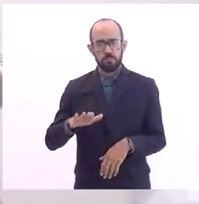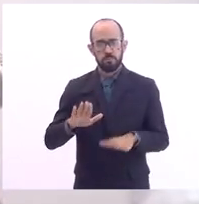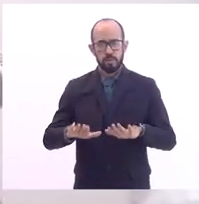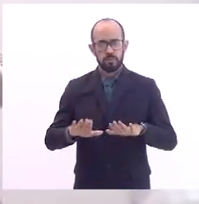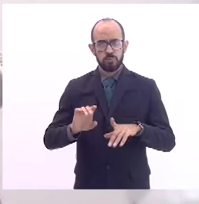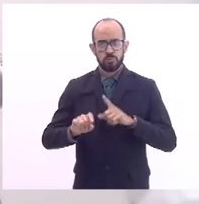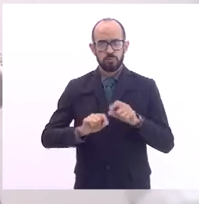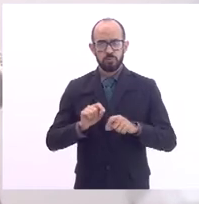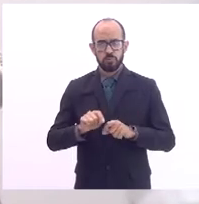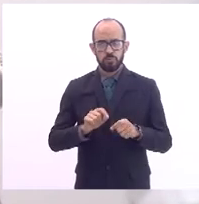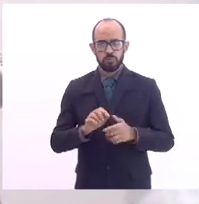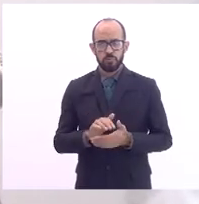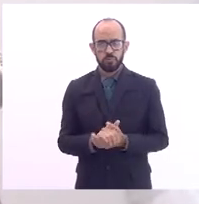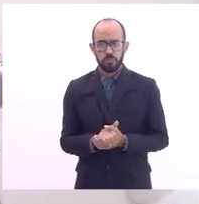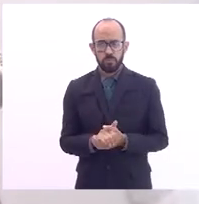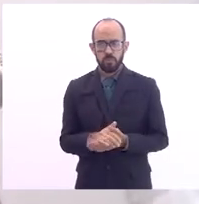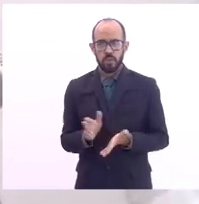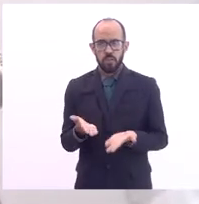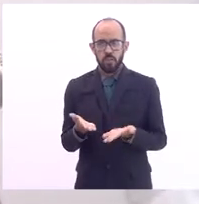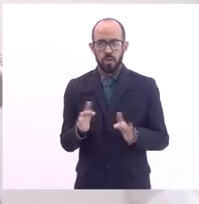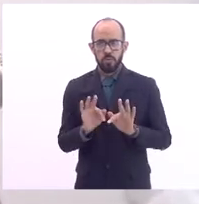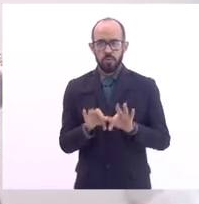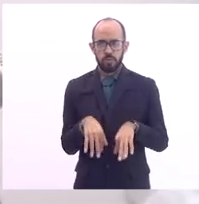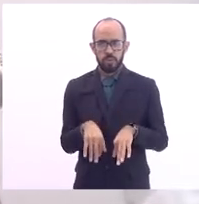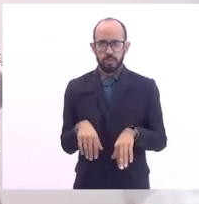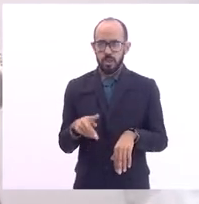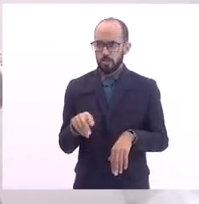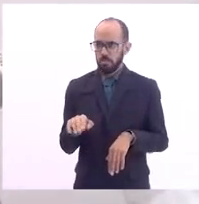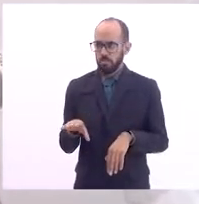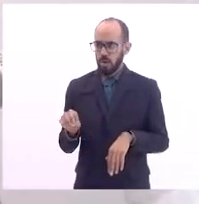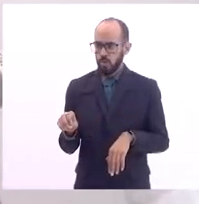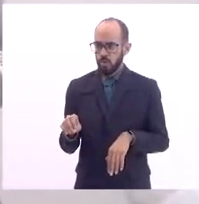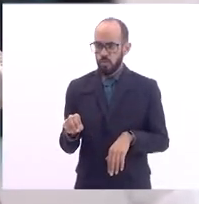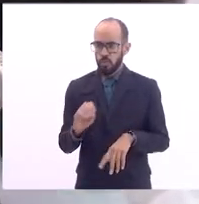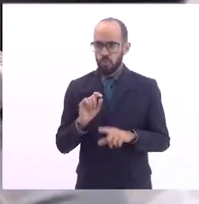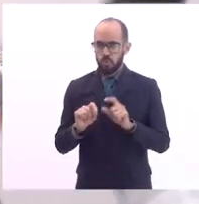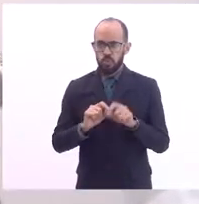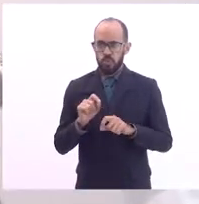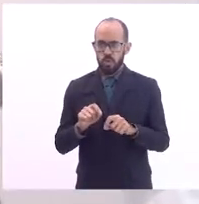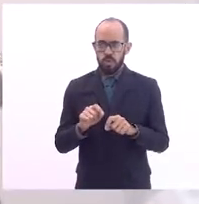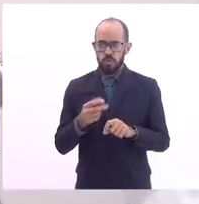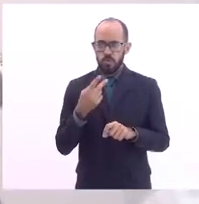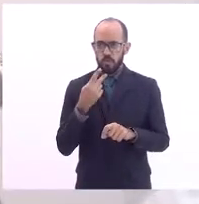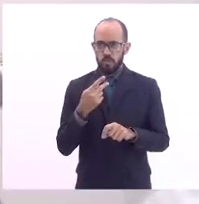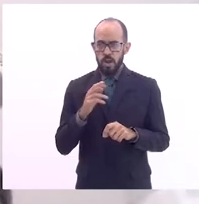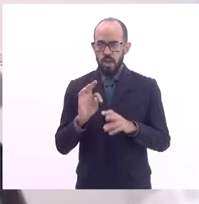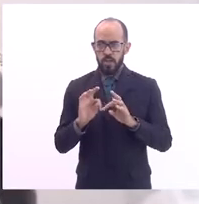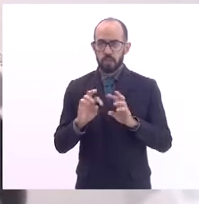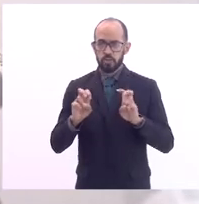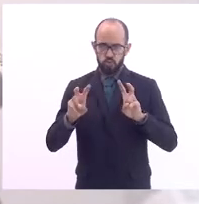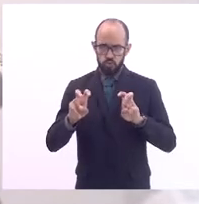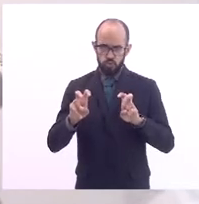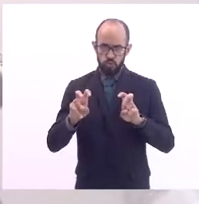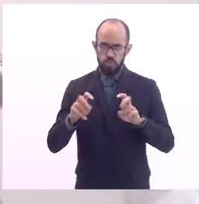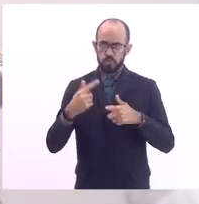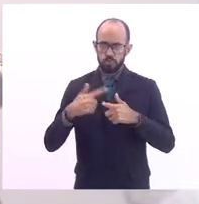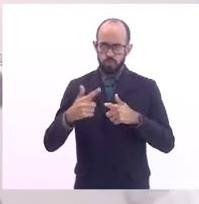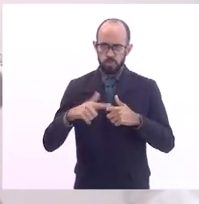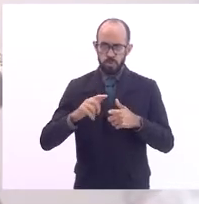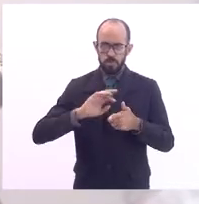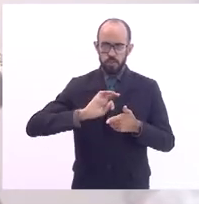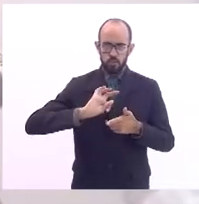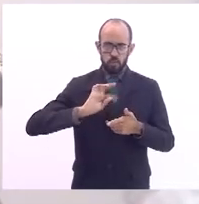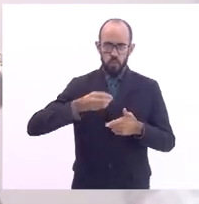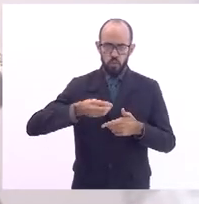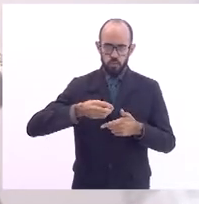aí, para concluir, de verdade, Paulo, a gente falar sobre isso tudo aqui, sobre esses problemas todos, e